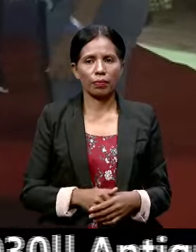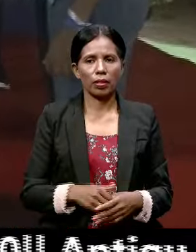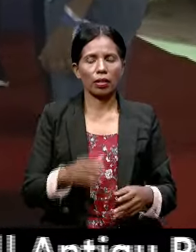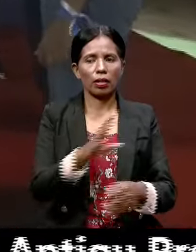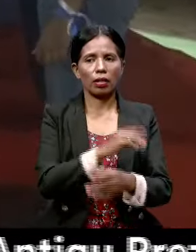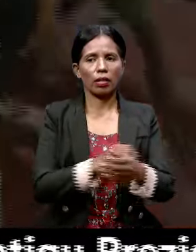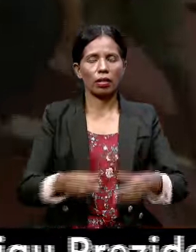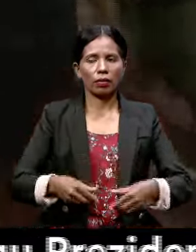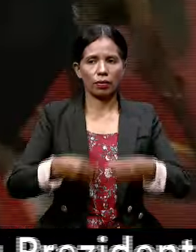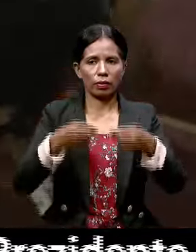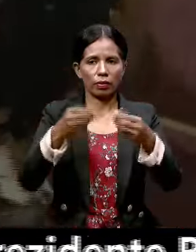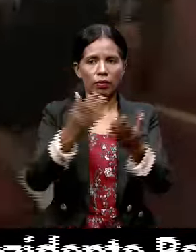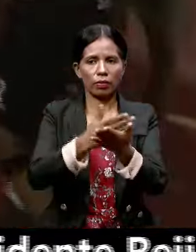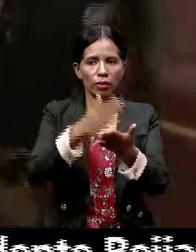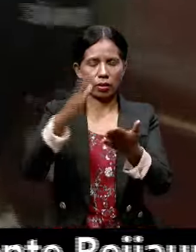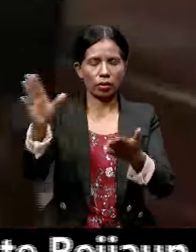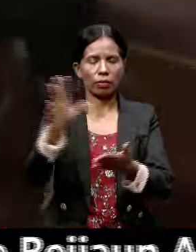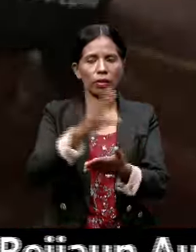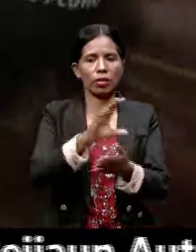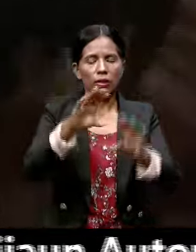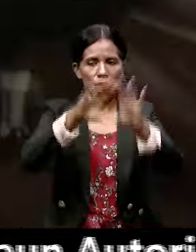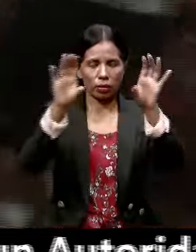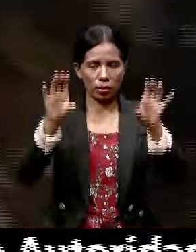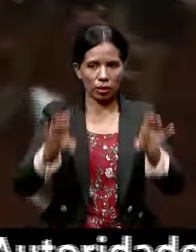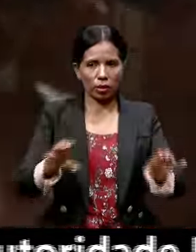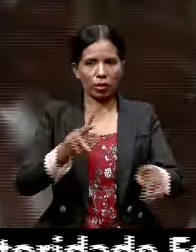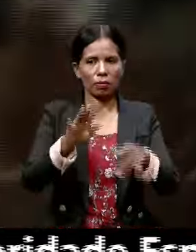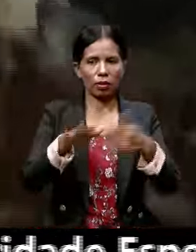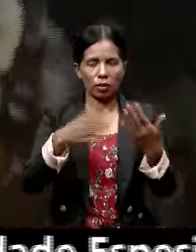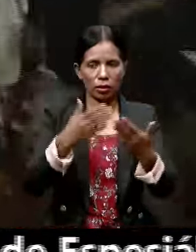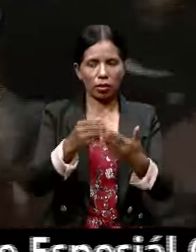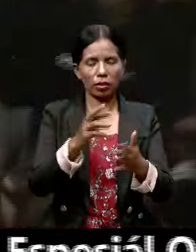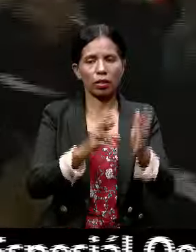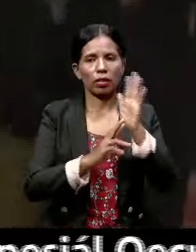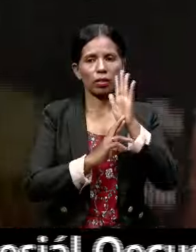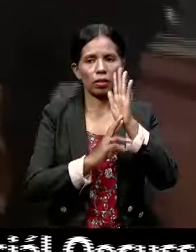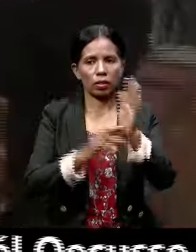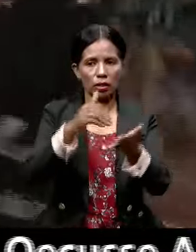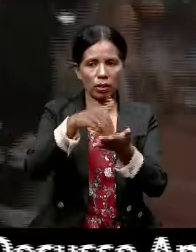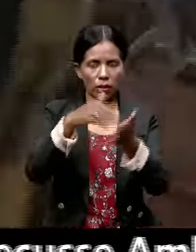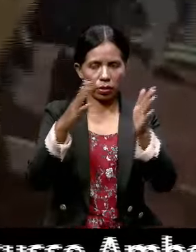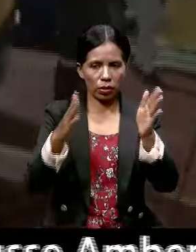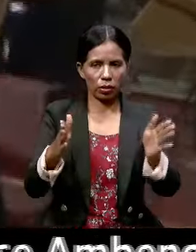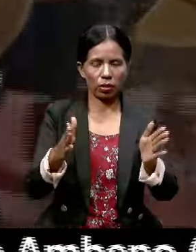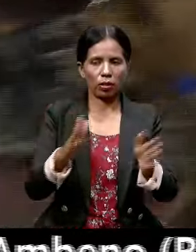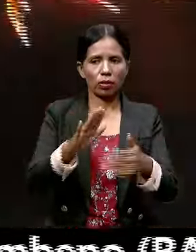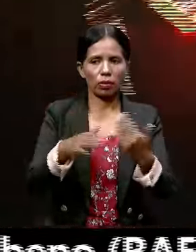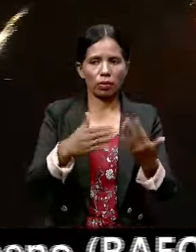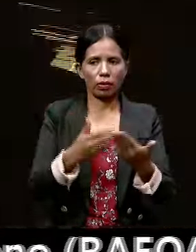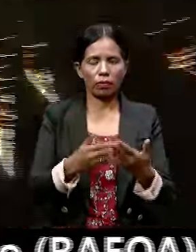de encerramento né, faremos certificado da arbitragem no representante estudante Alume Sira.